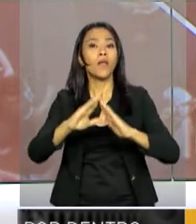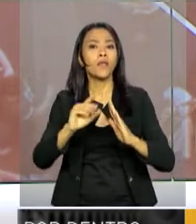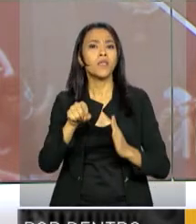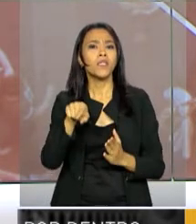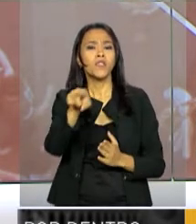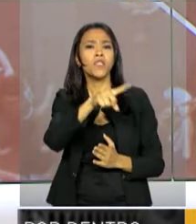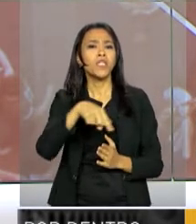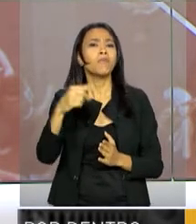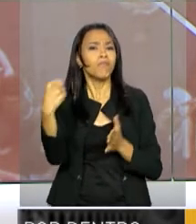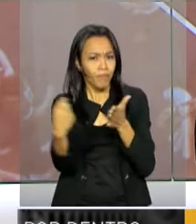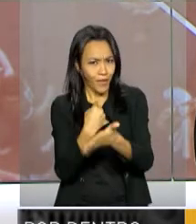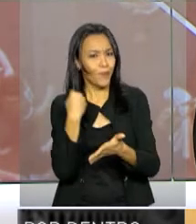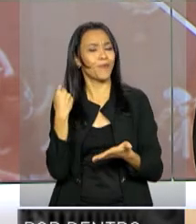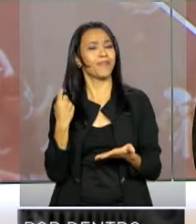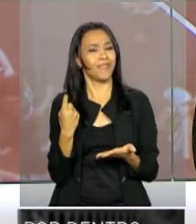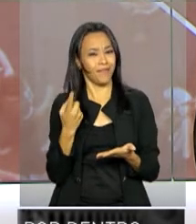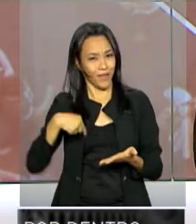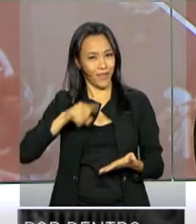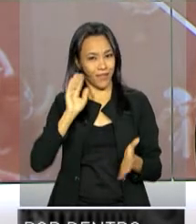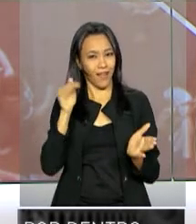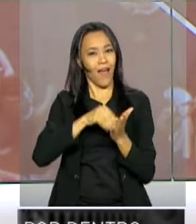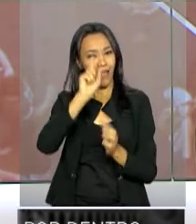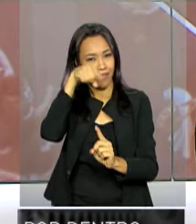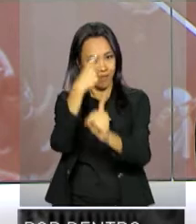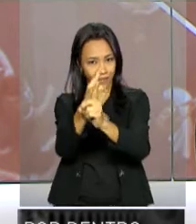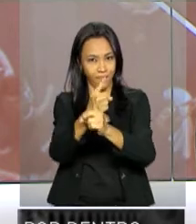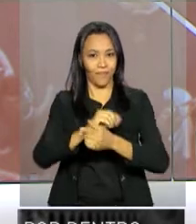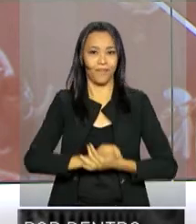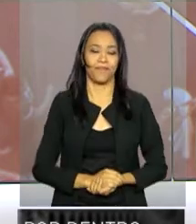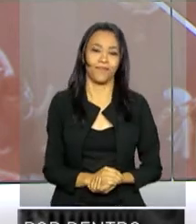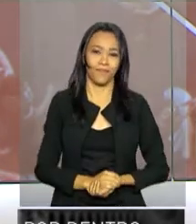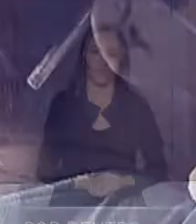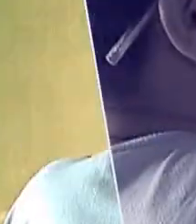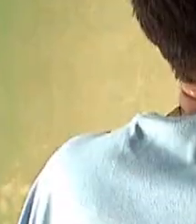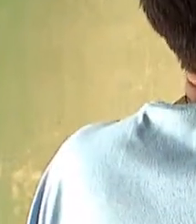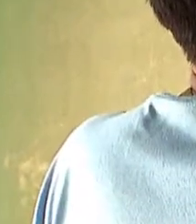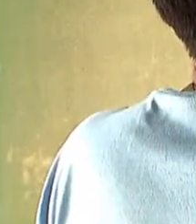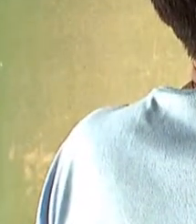mora e mande a sua pergunta pra gente até a próxima